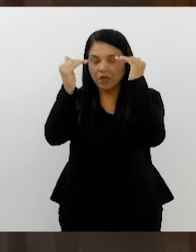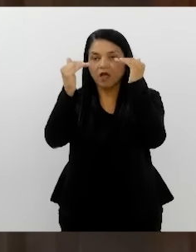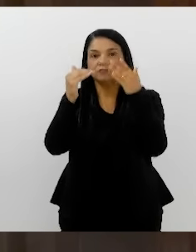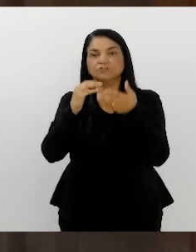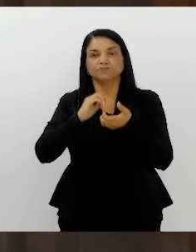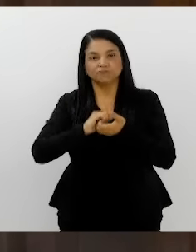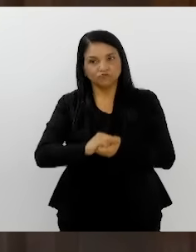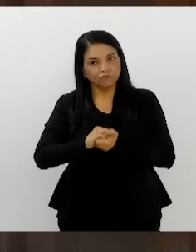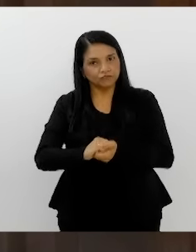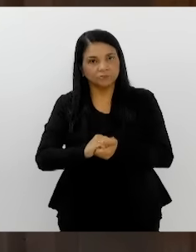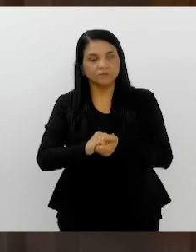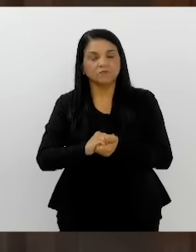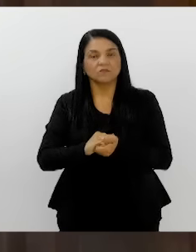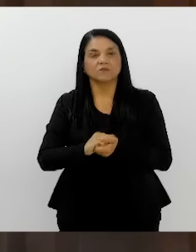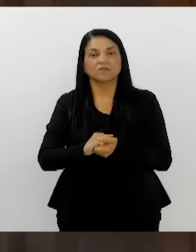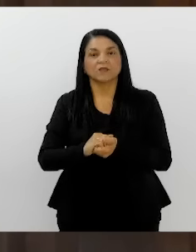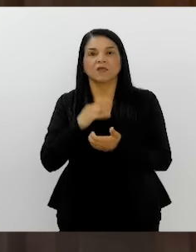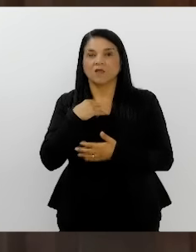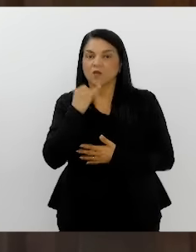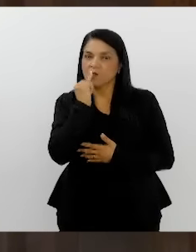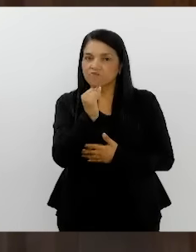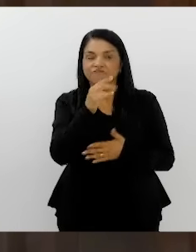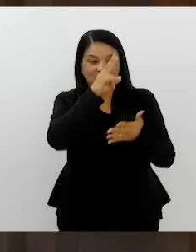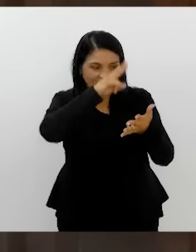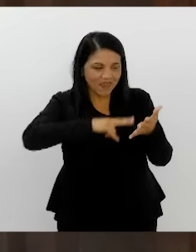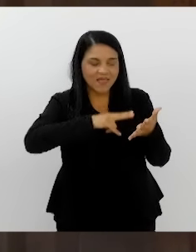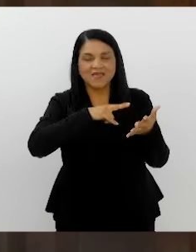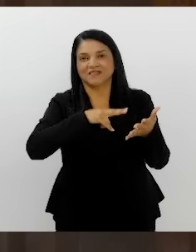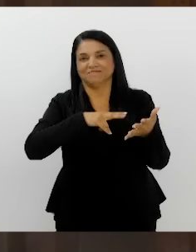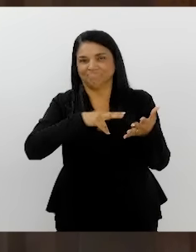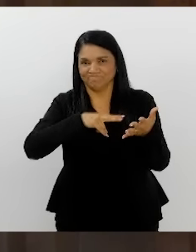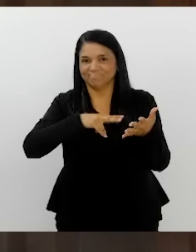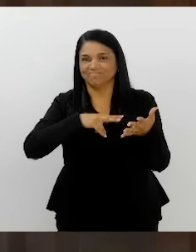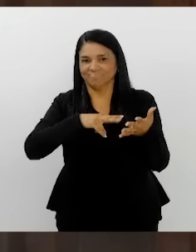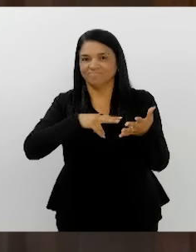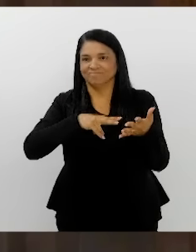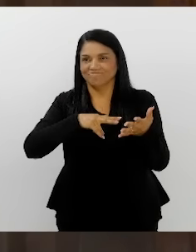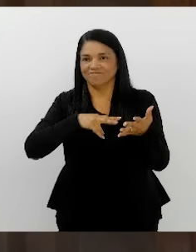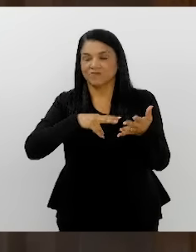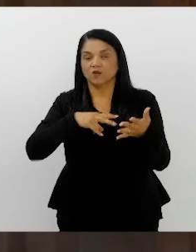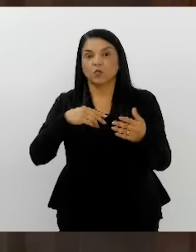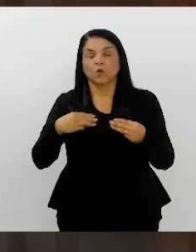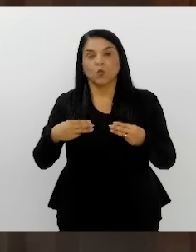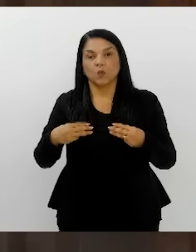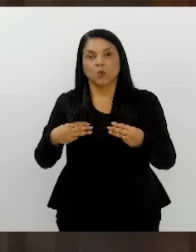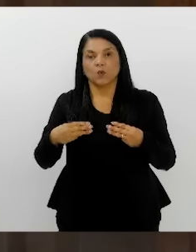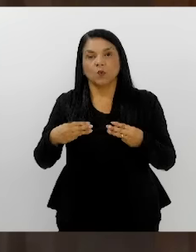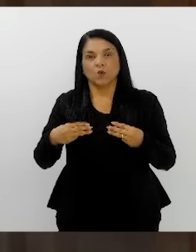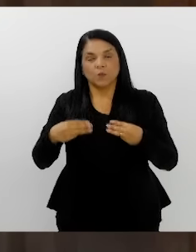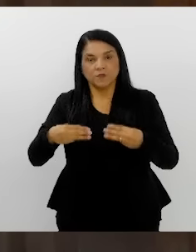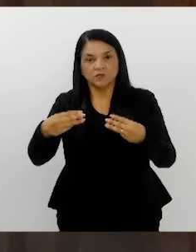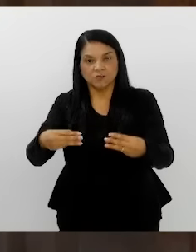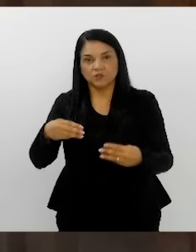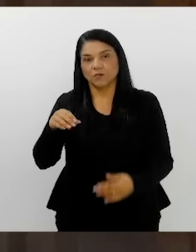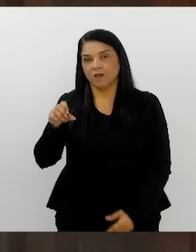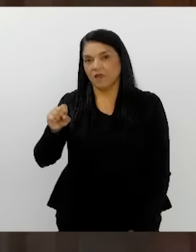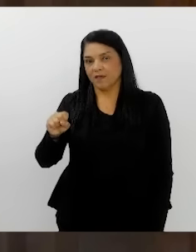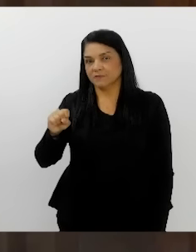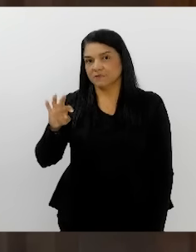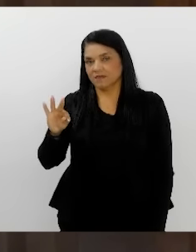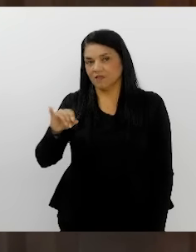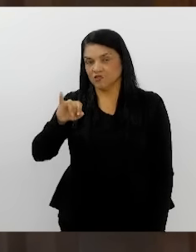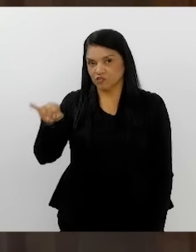queria fazer questão de ler, que me tocou muito, de um ministro do STJ aqui do Rio de